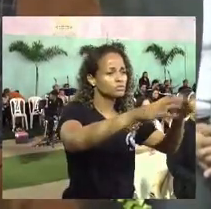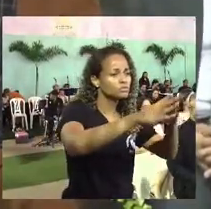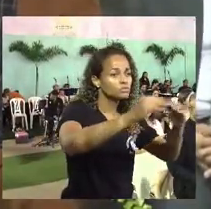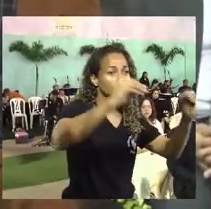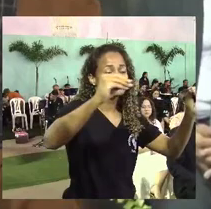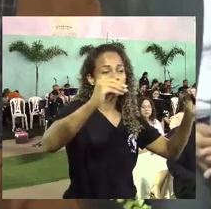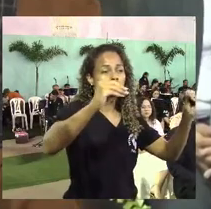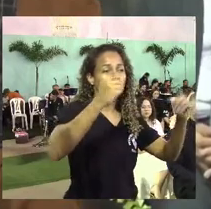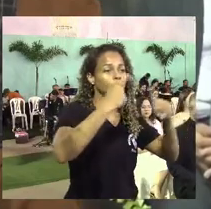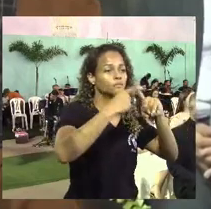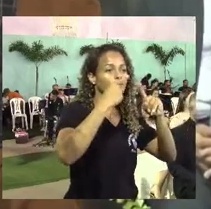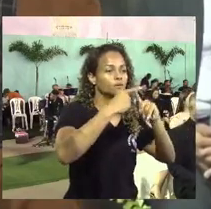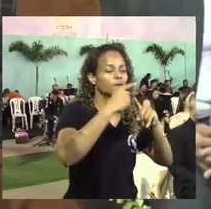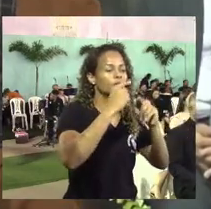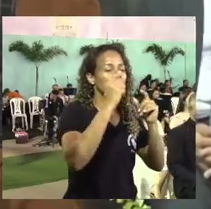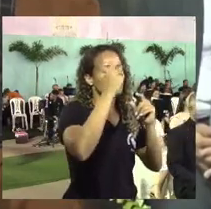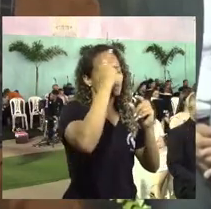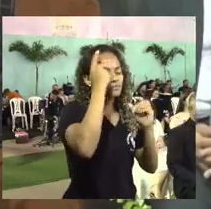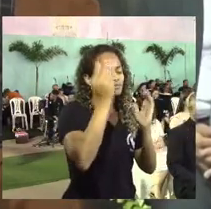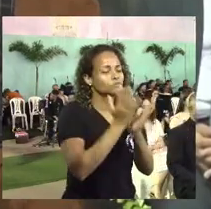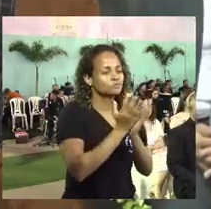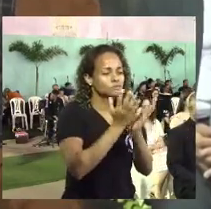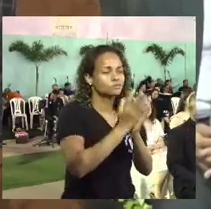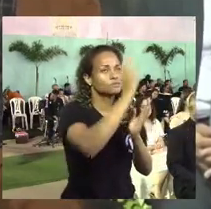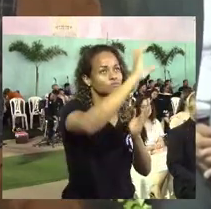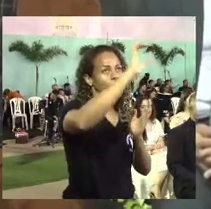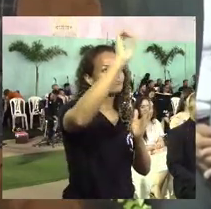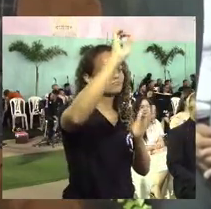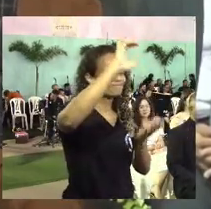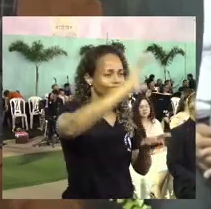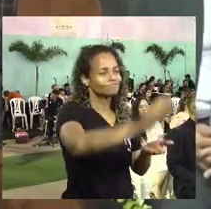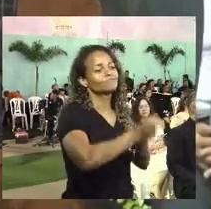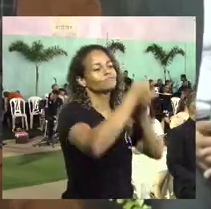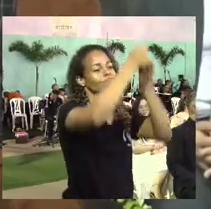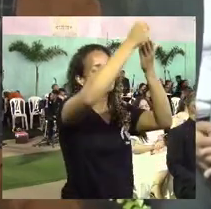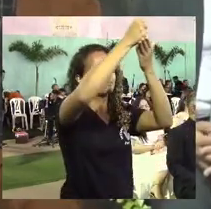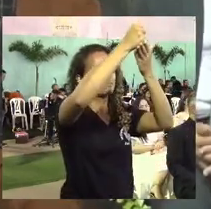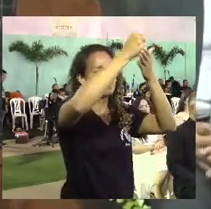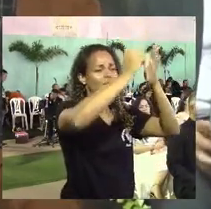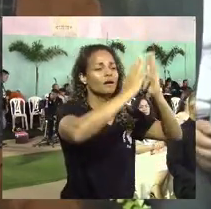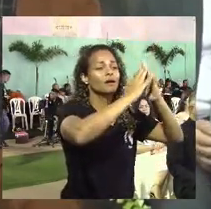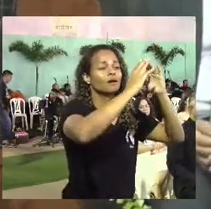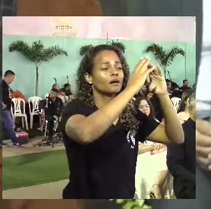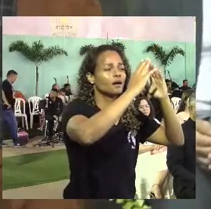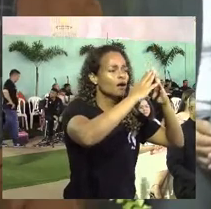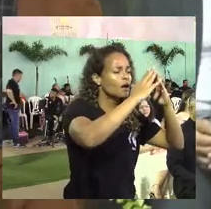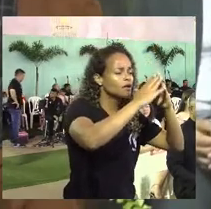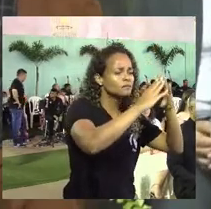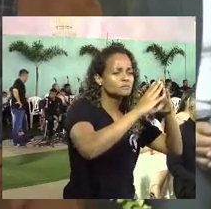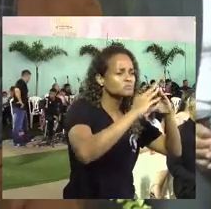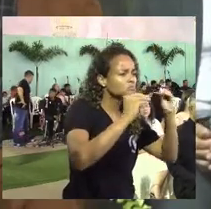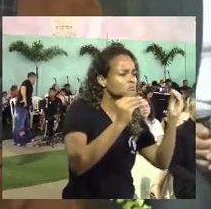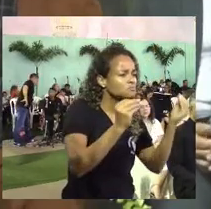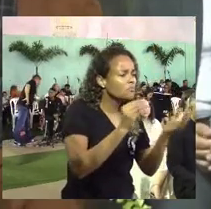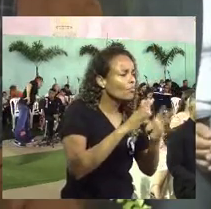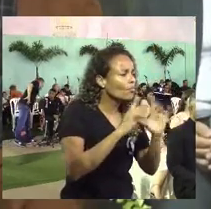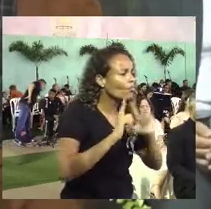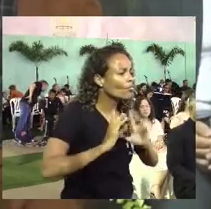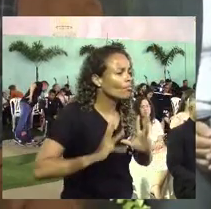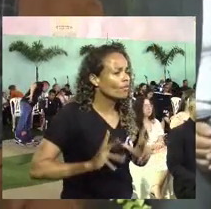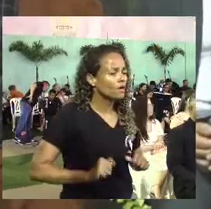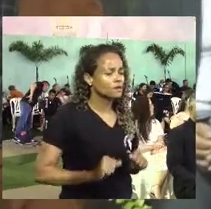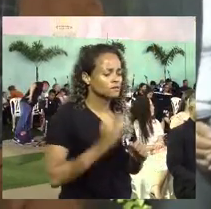porque os crentes foram Arrebatados casas vazias arrebatado criança desapareceram